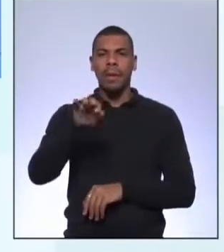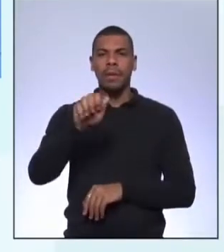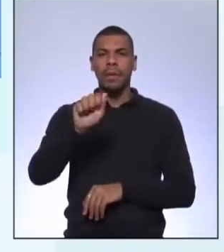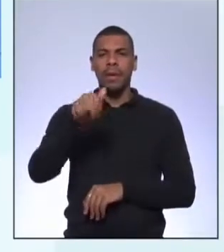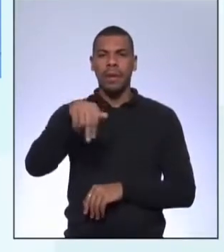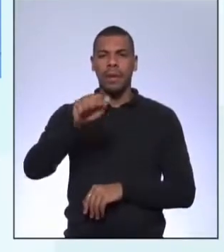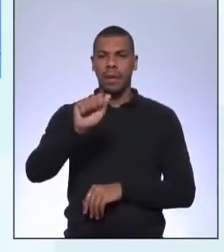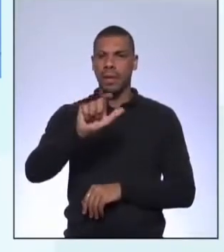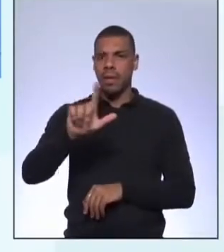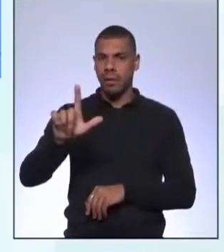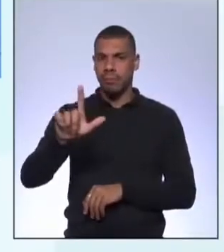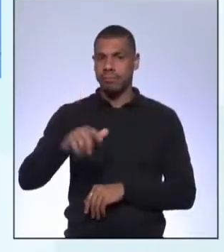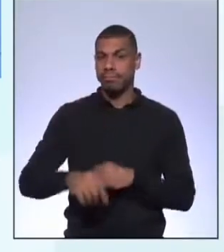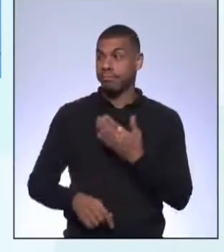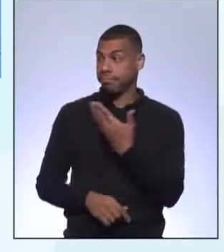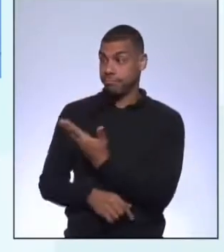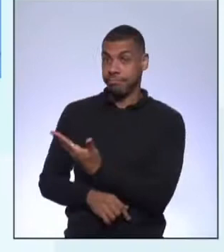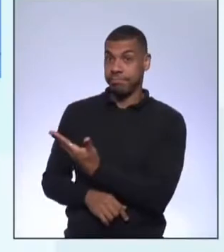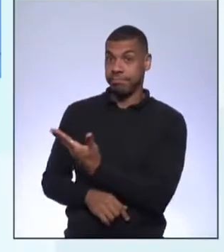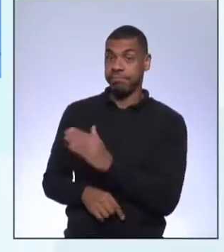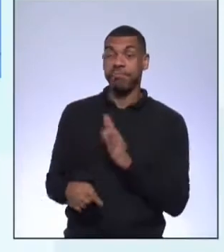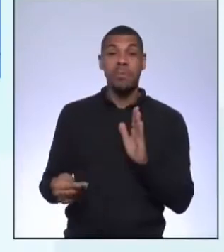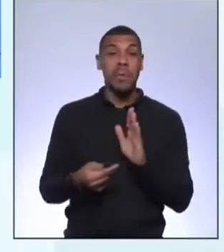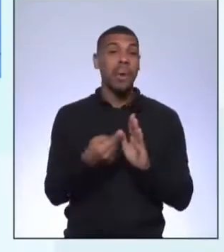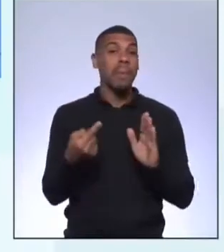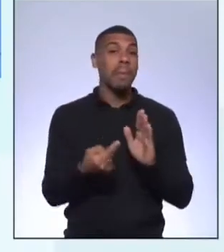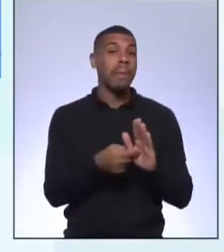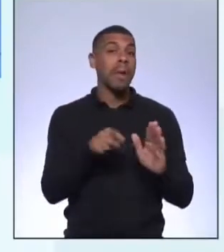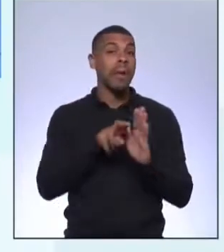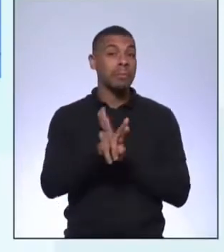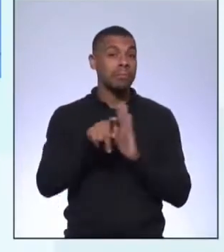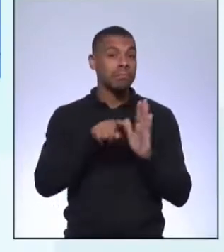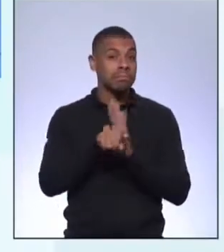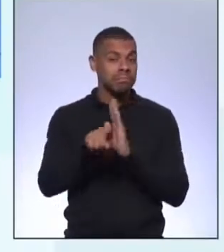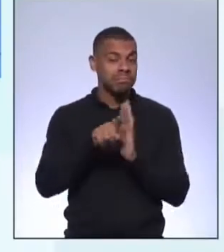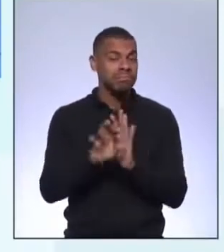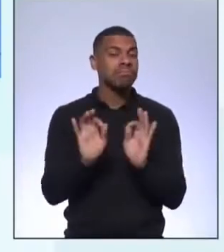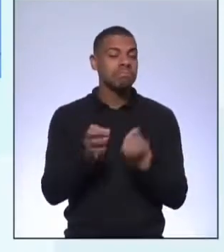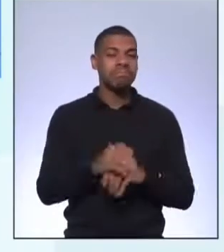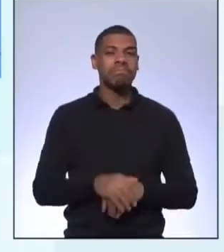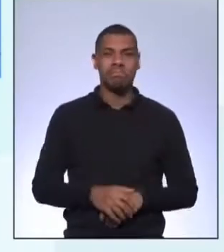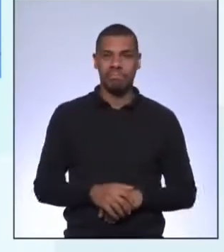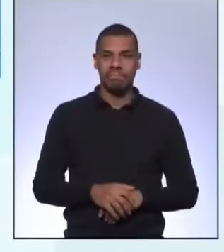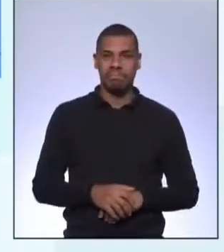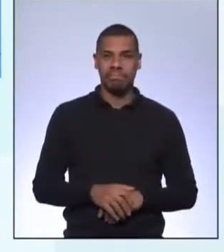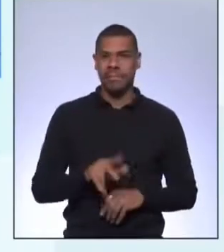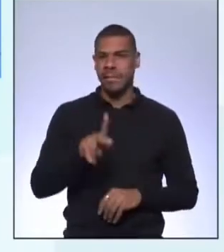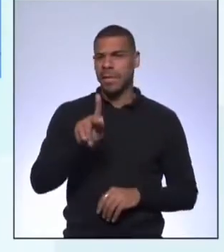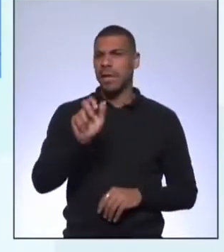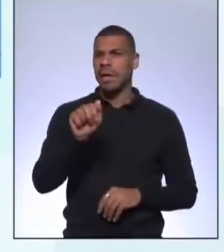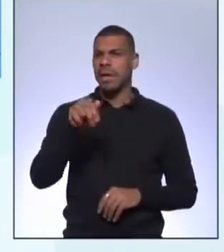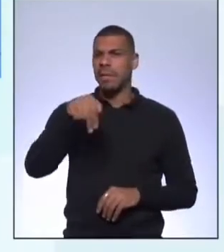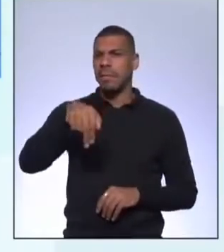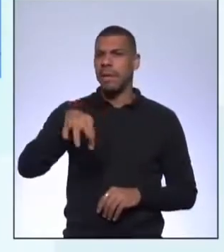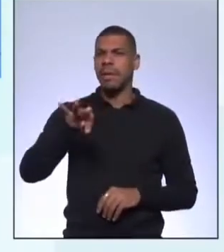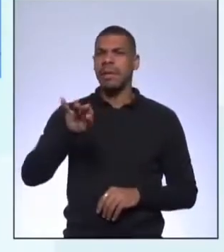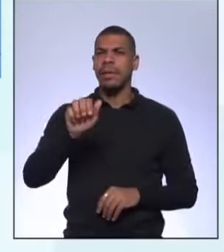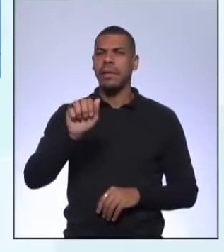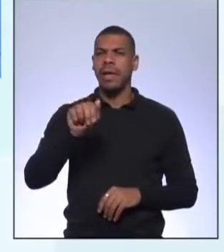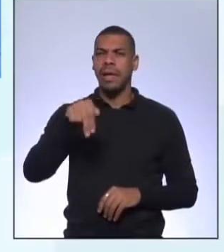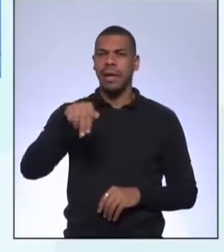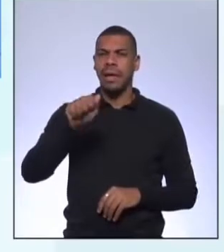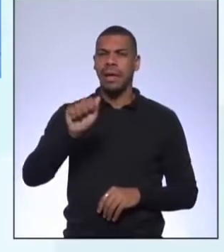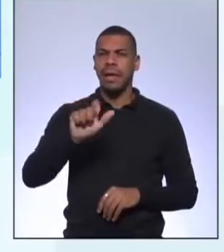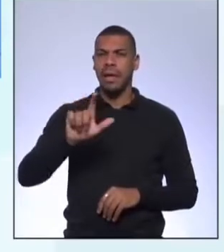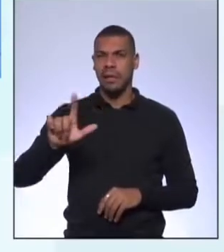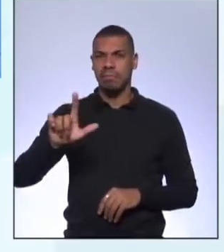ecossistema que muitos falaram no chat lá na primeira pergunta muito bem, né? O Pantanal, que é muito bonito, muito rico, né? E